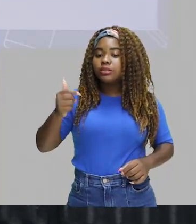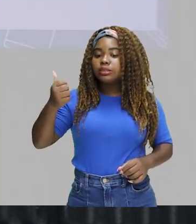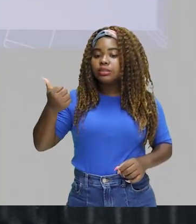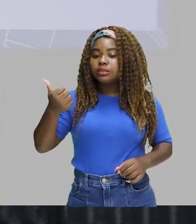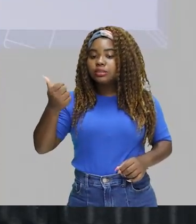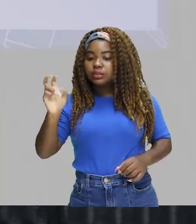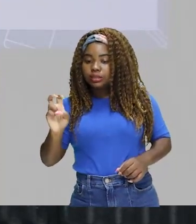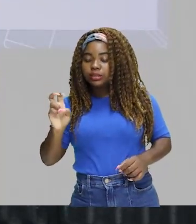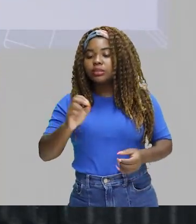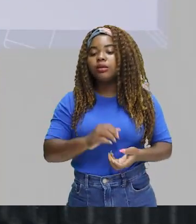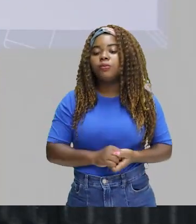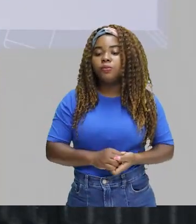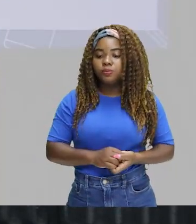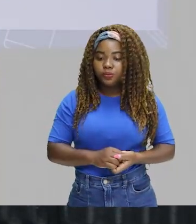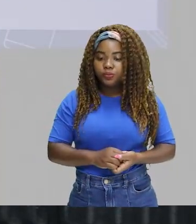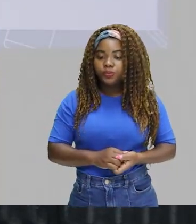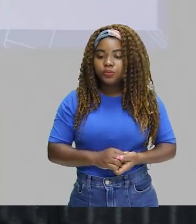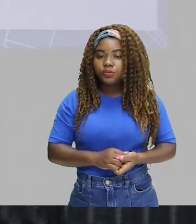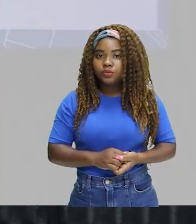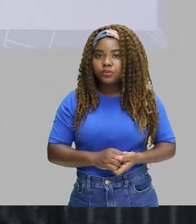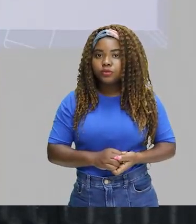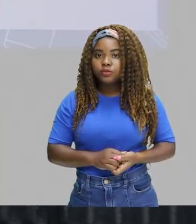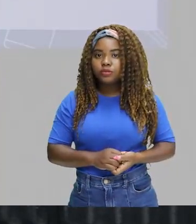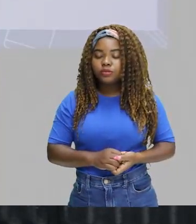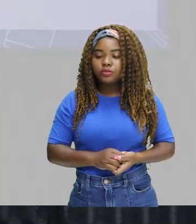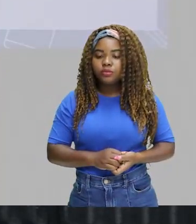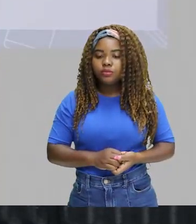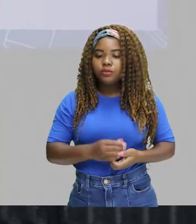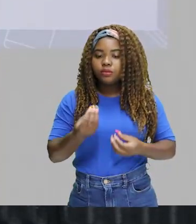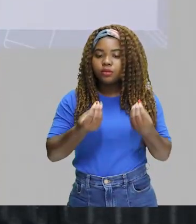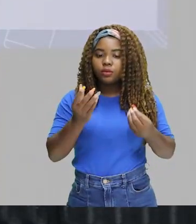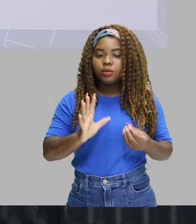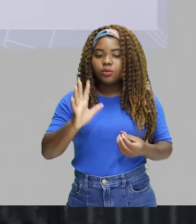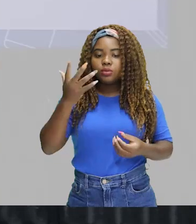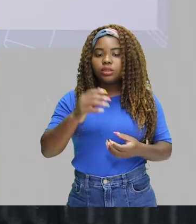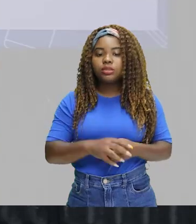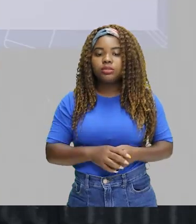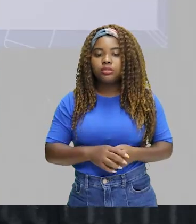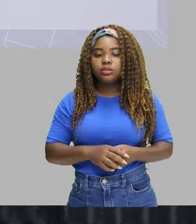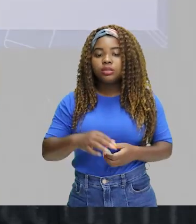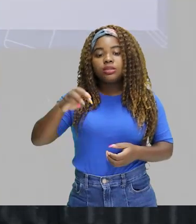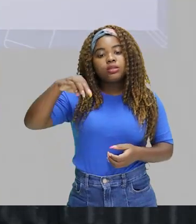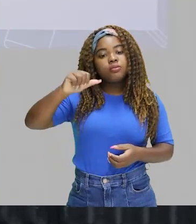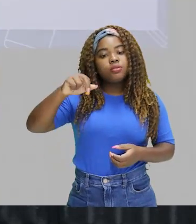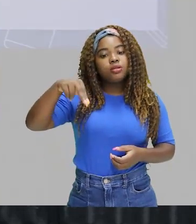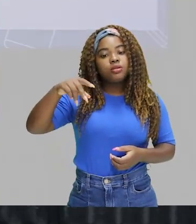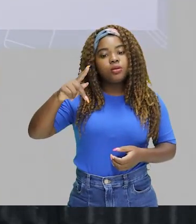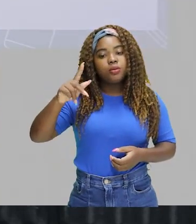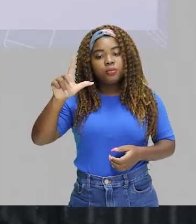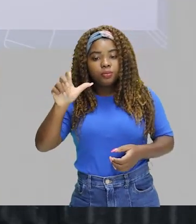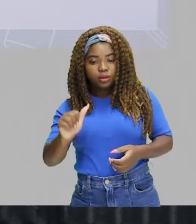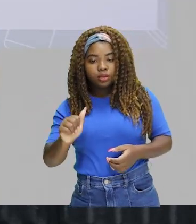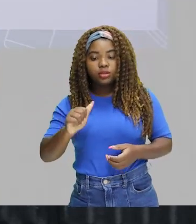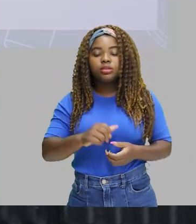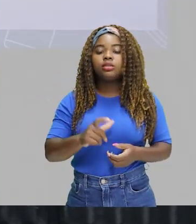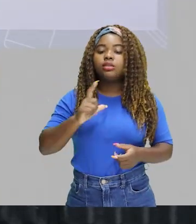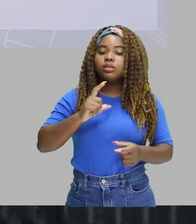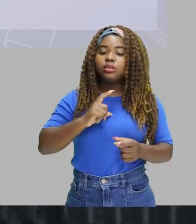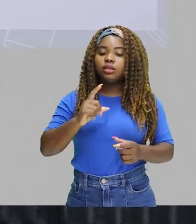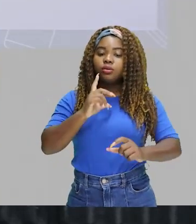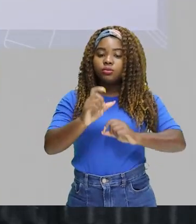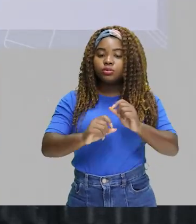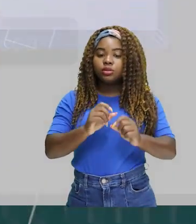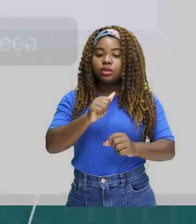m. As partes que constituem aí o martelo. Nós temos a manopla, nós